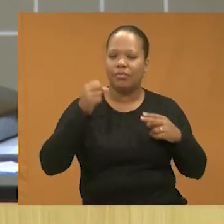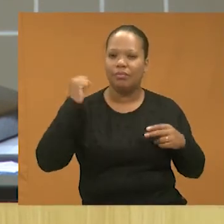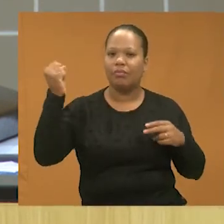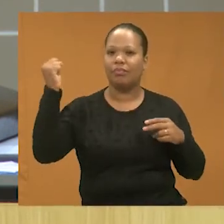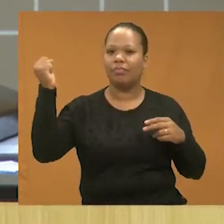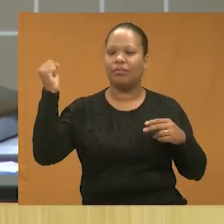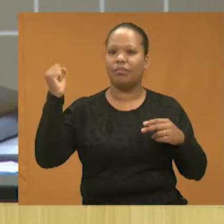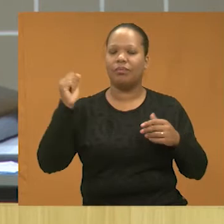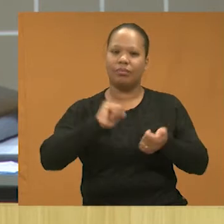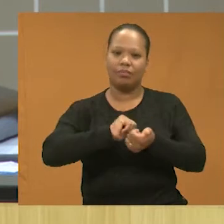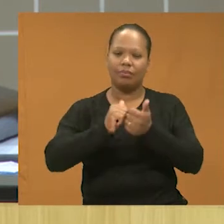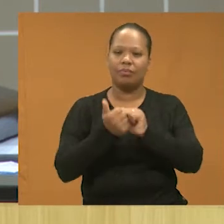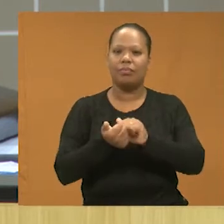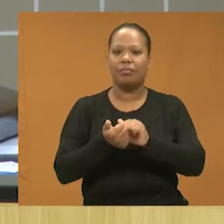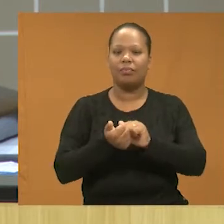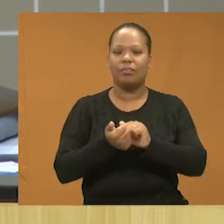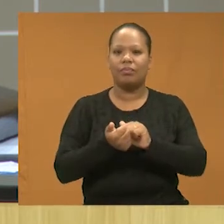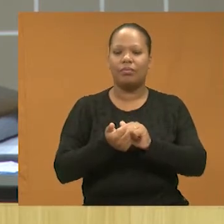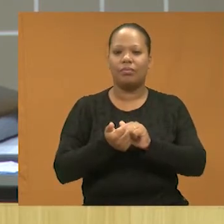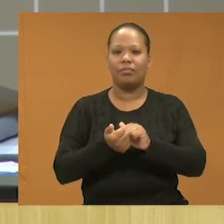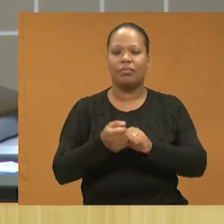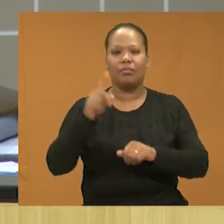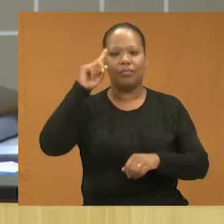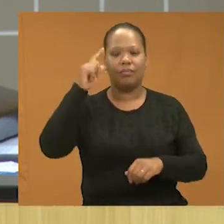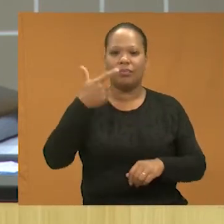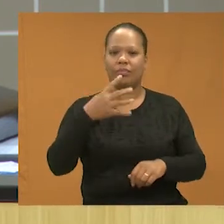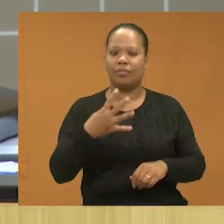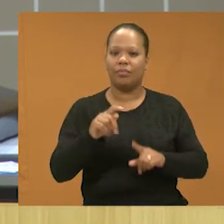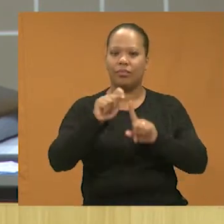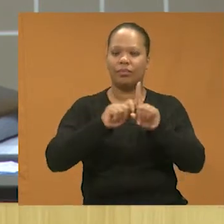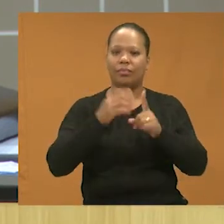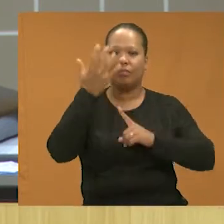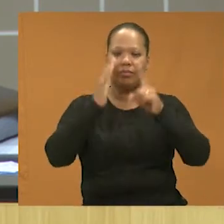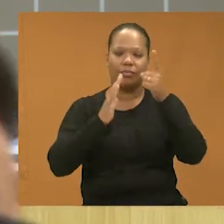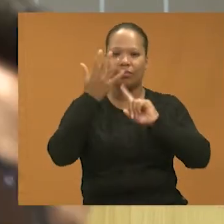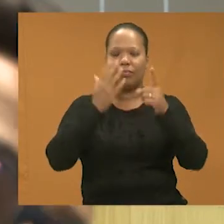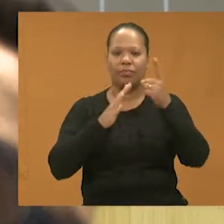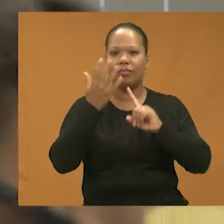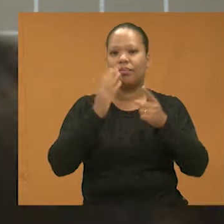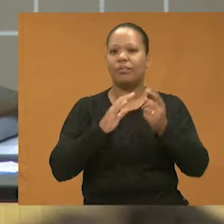partida disputada em 24 fevereiro do corrente.